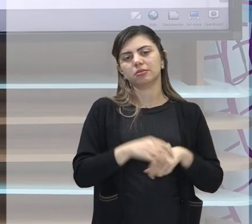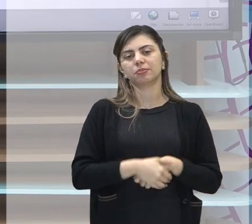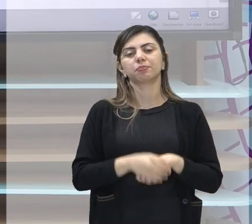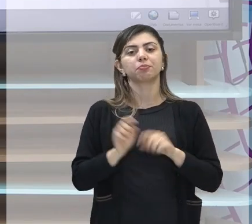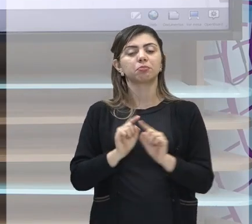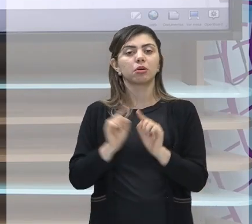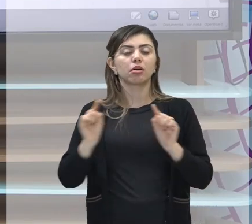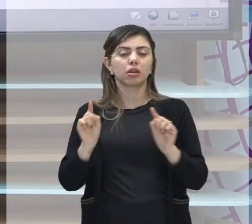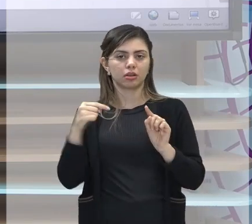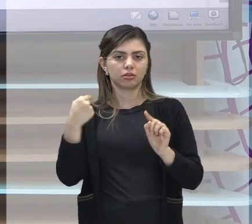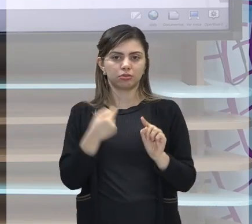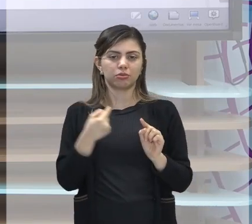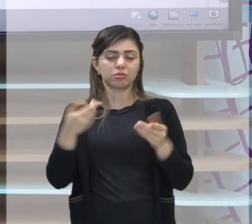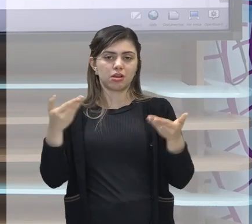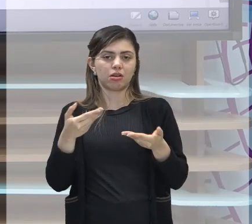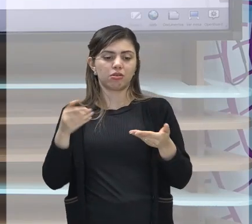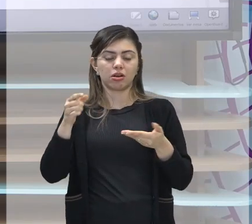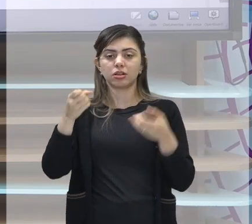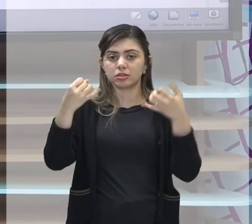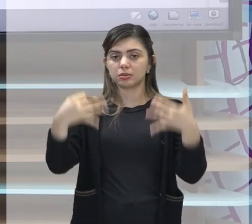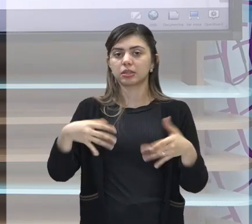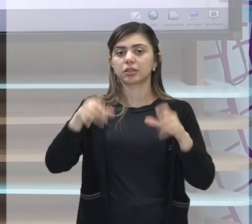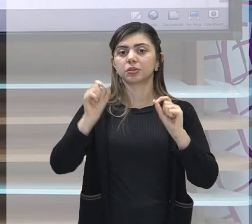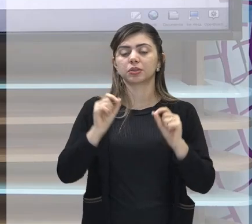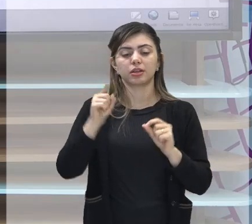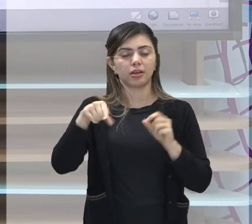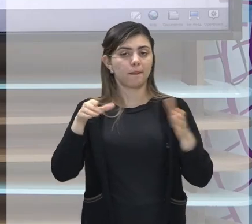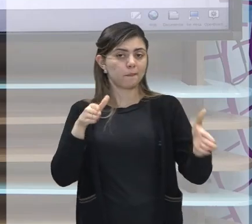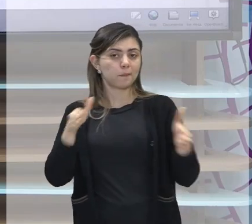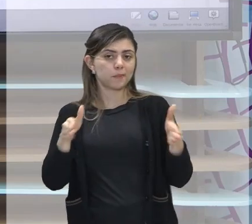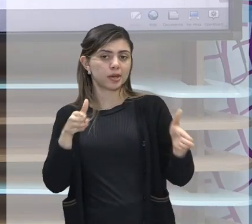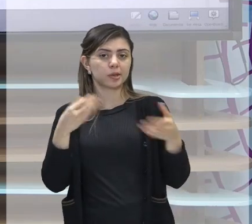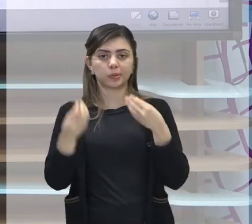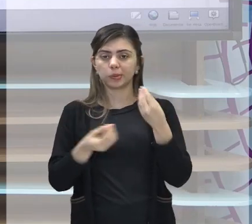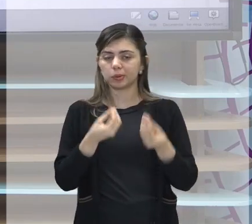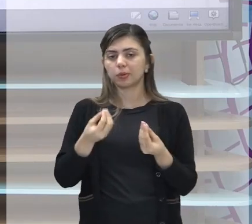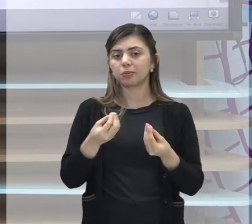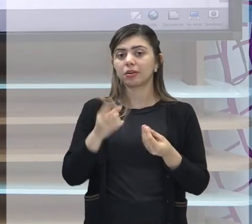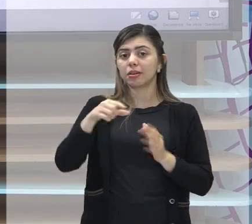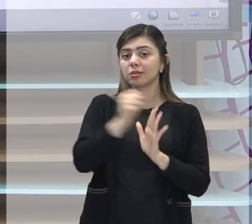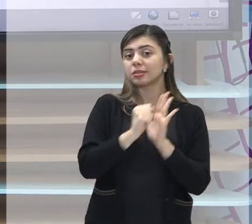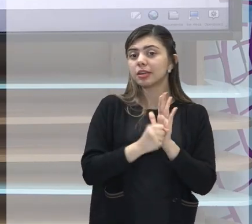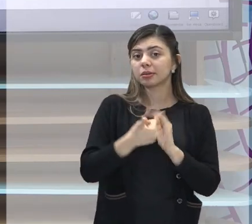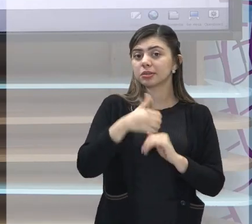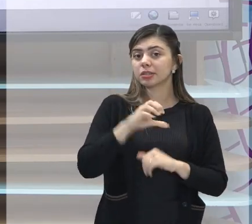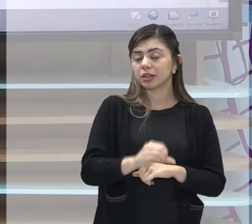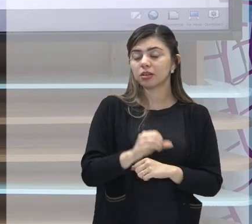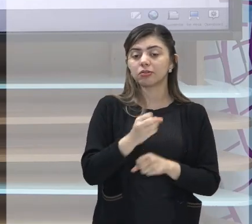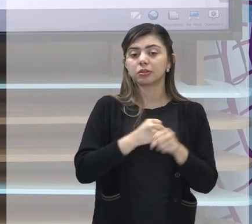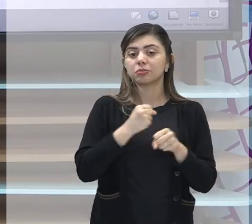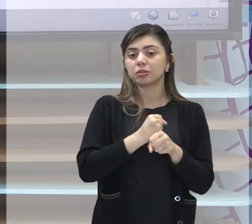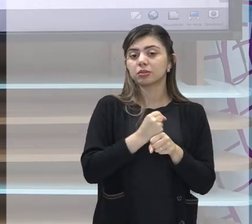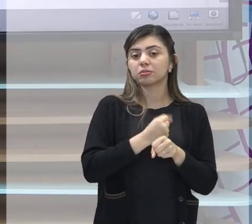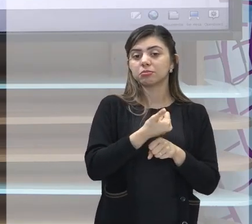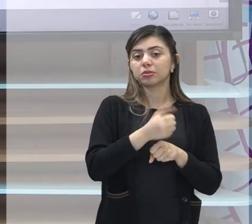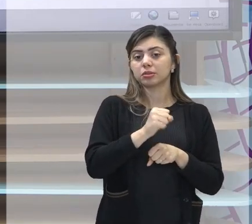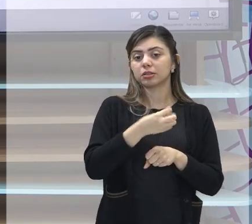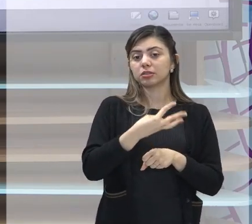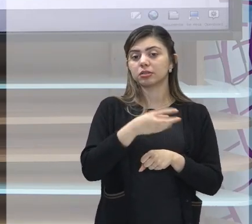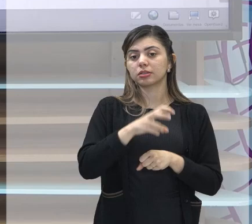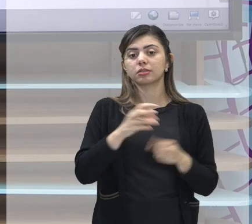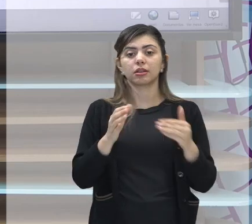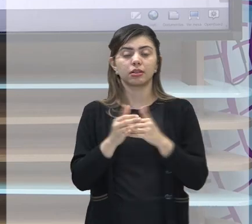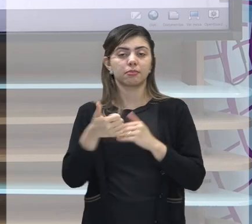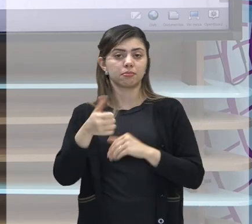já estamos falando de um período na qual durante o século XIX, 1835 a